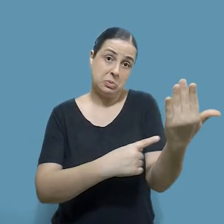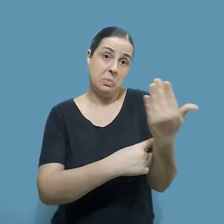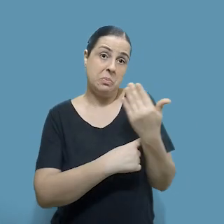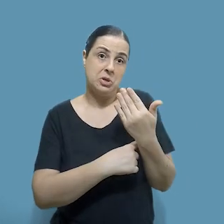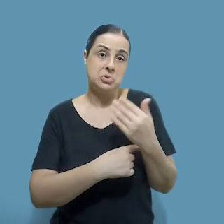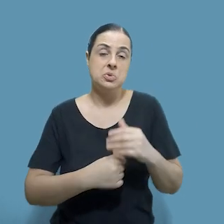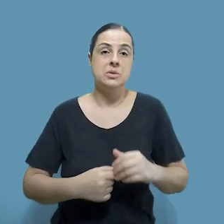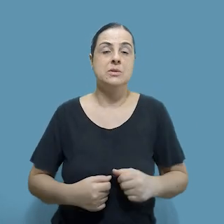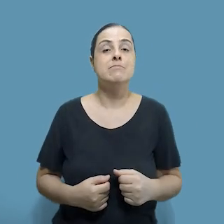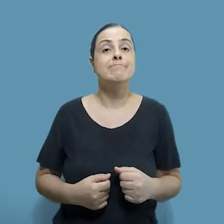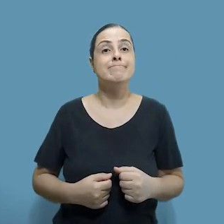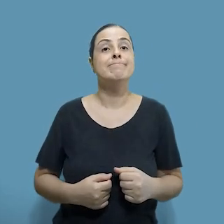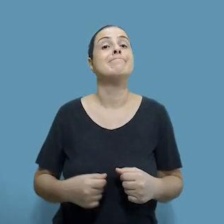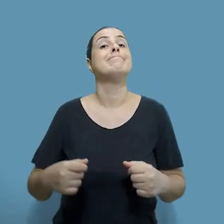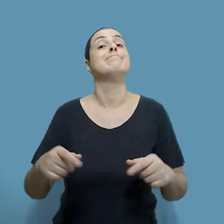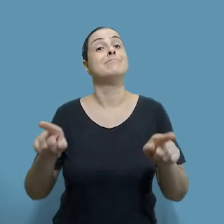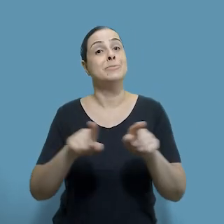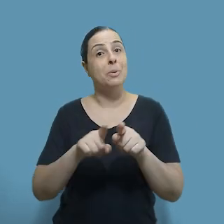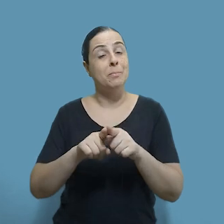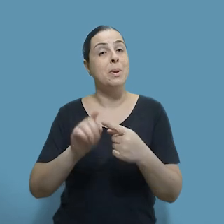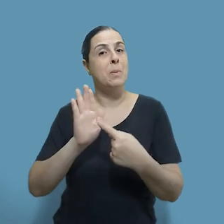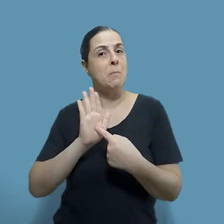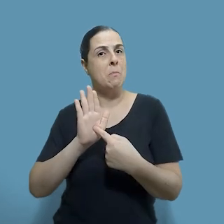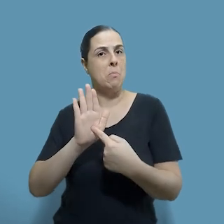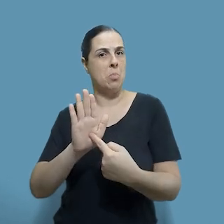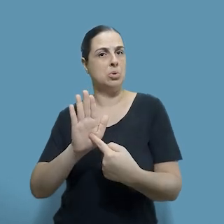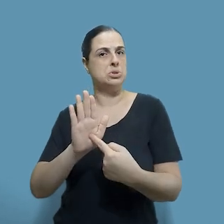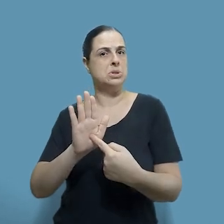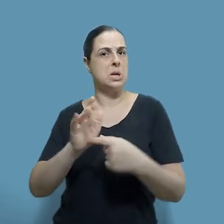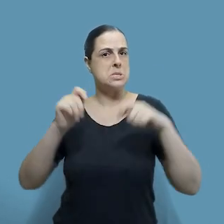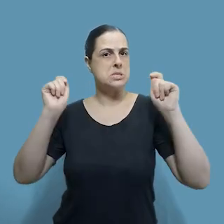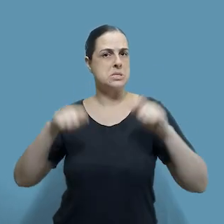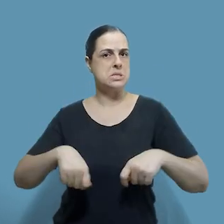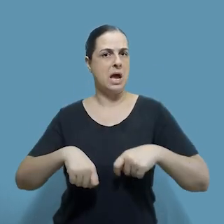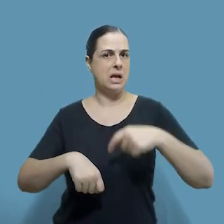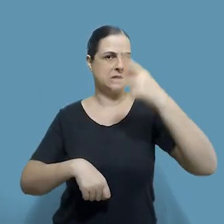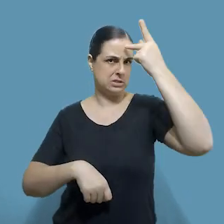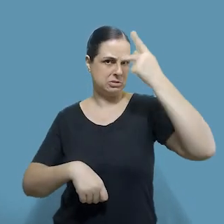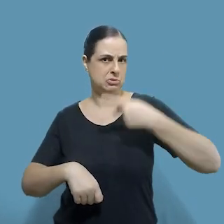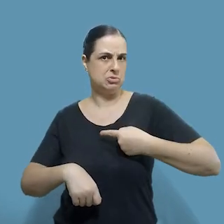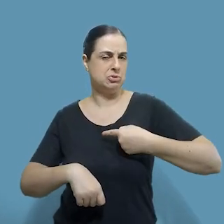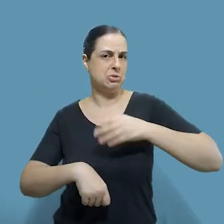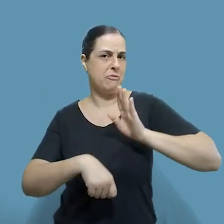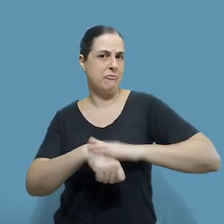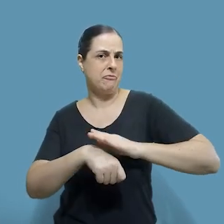acho que tem isso também, de autonomia, de dignidade, de independência.